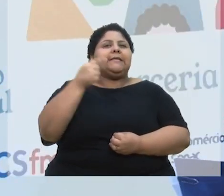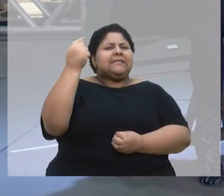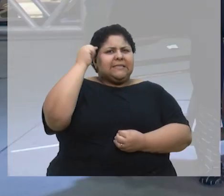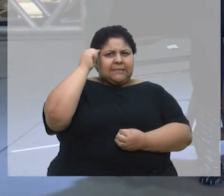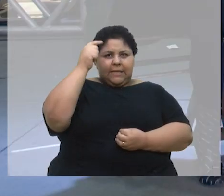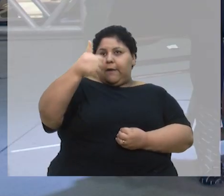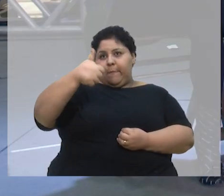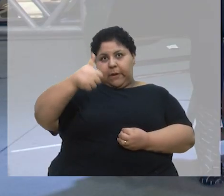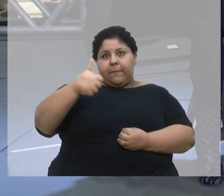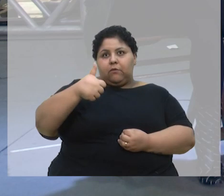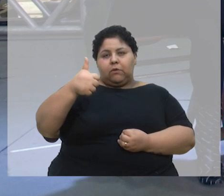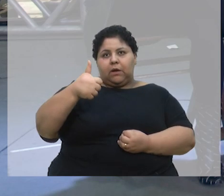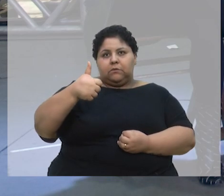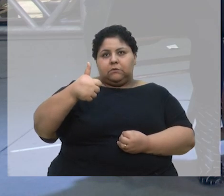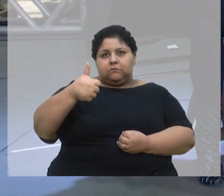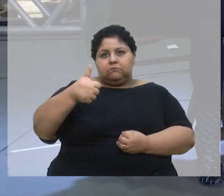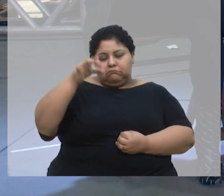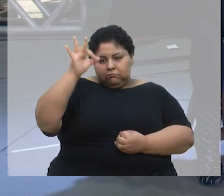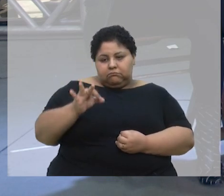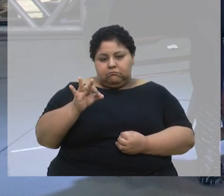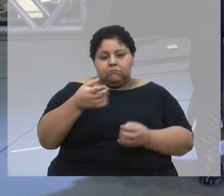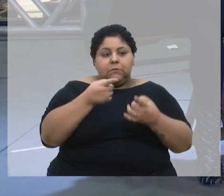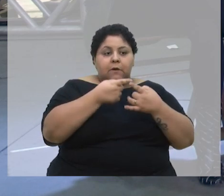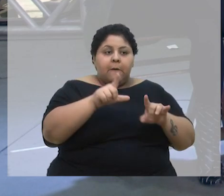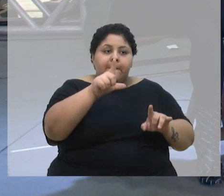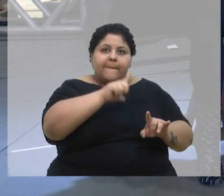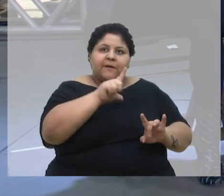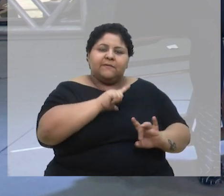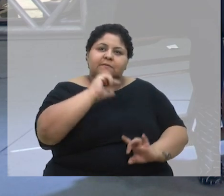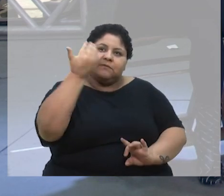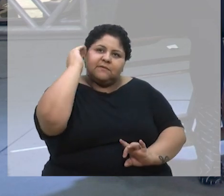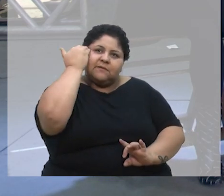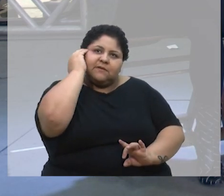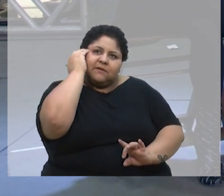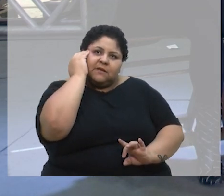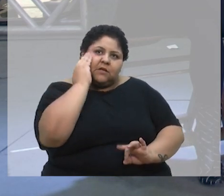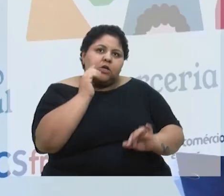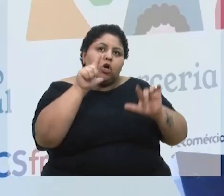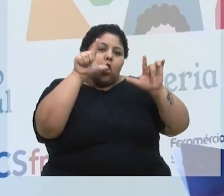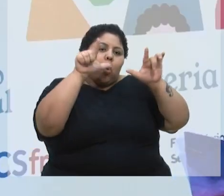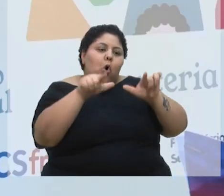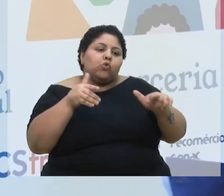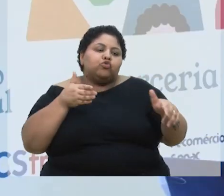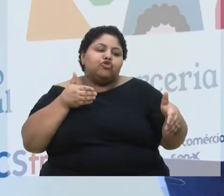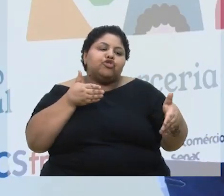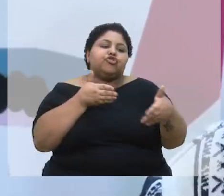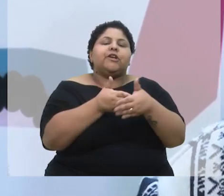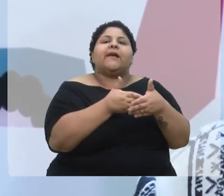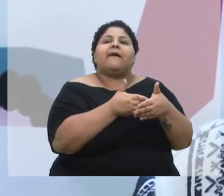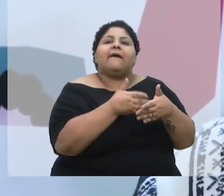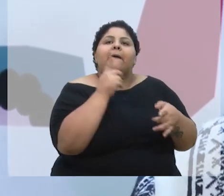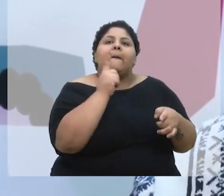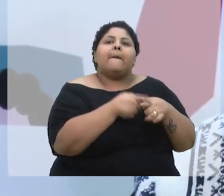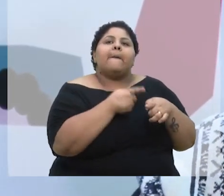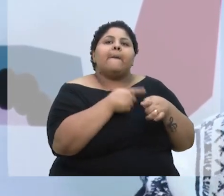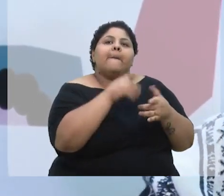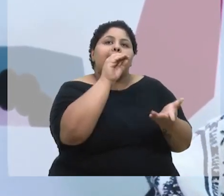escrevendo. Se não fosse o prêmio, eu estaria aqui sim na feira, mas olhando, né? Olhando os livros dos outros, jamais teria feito o